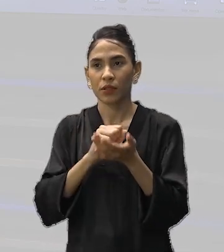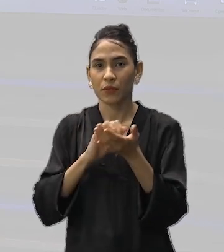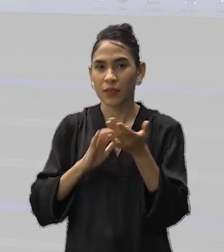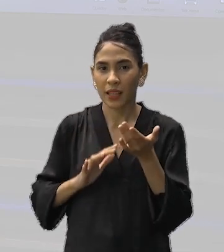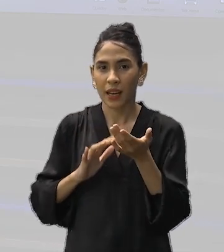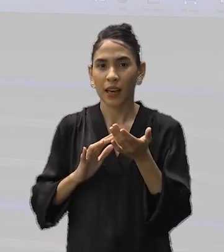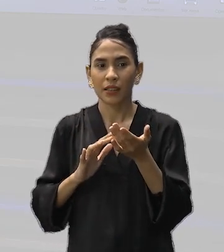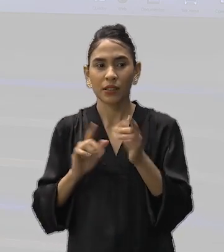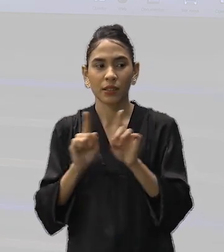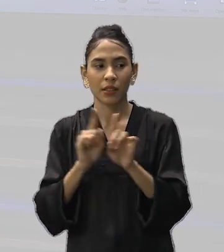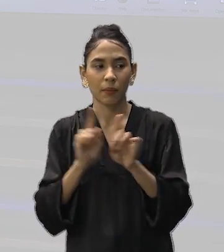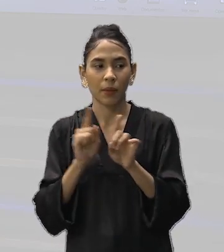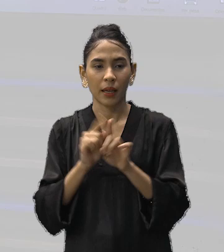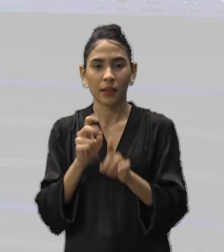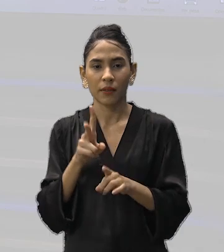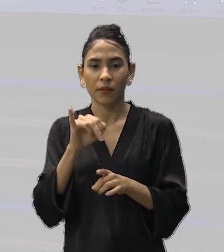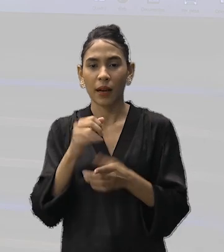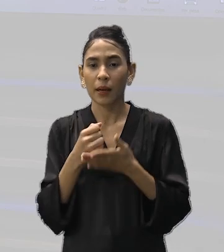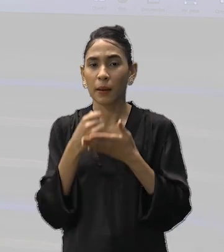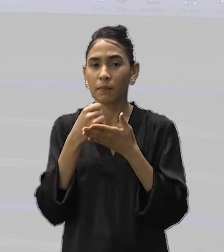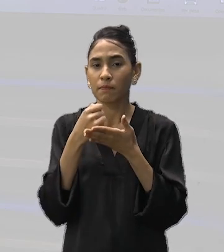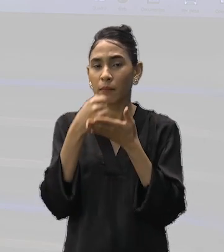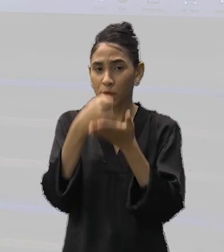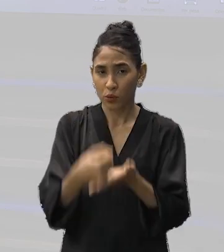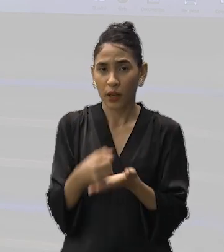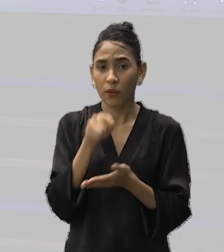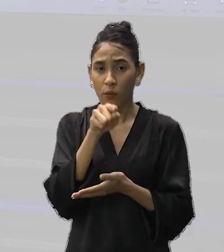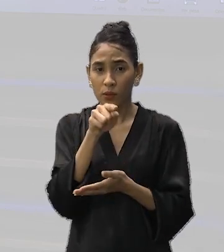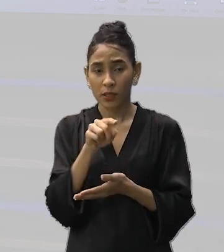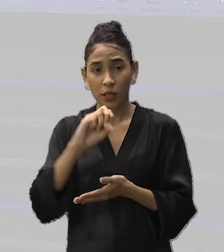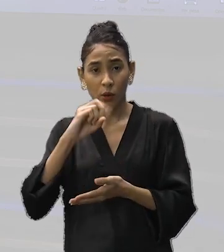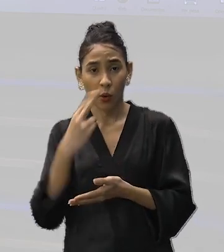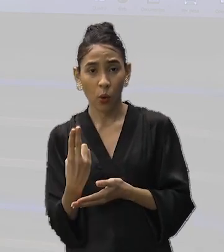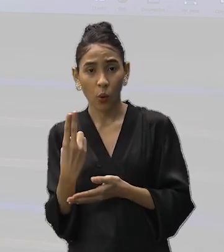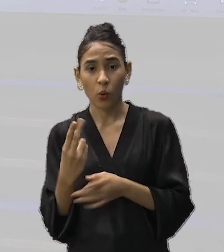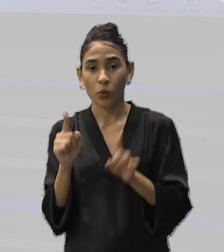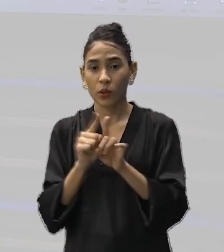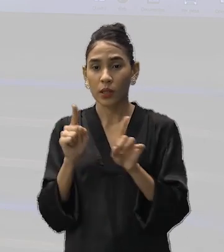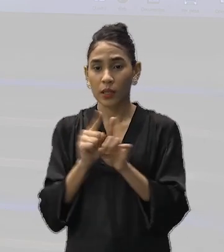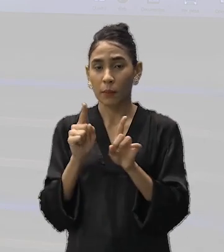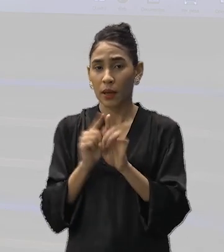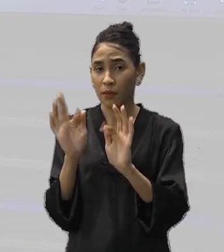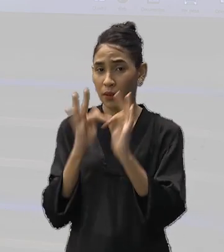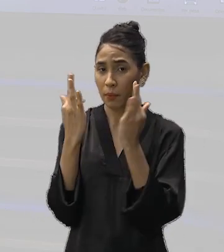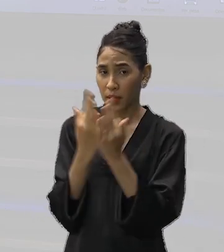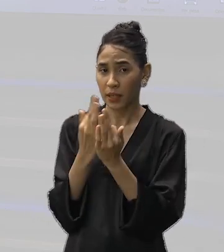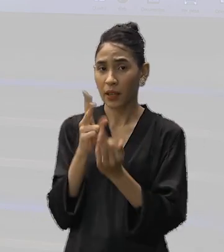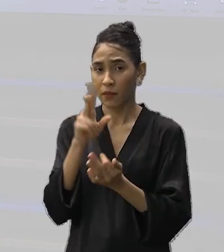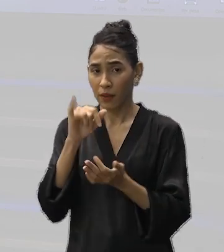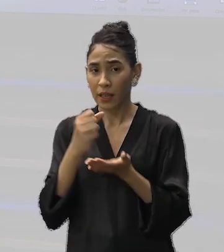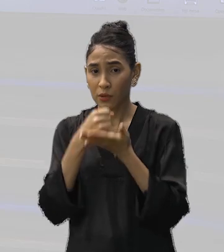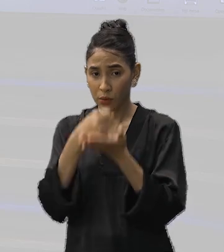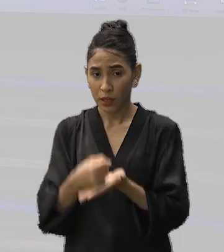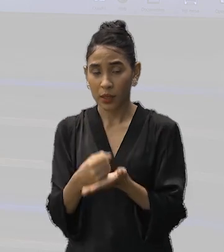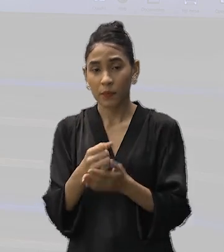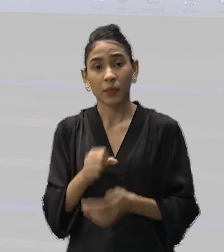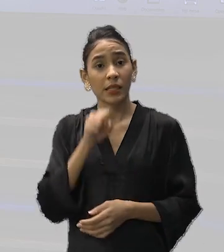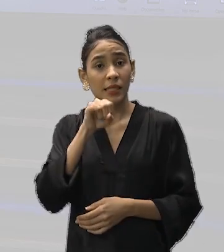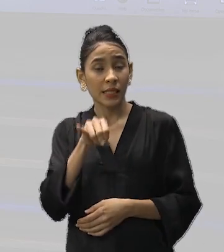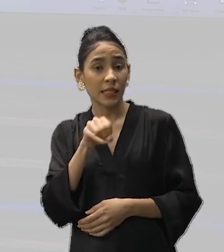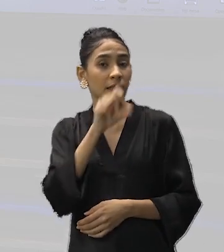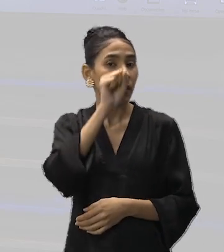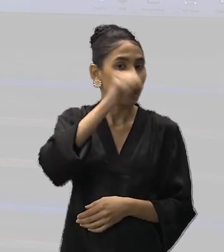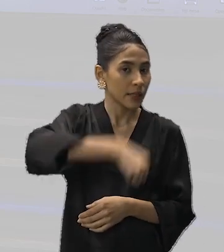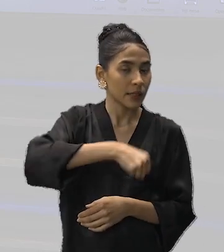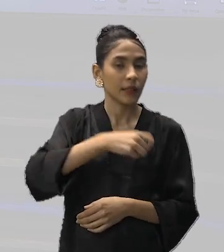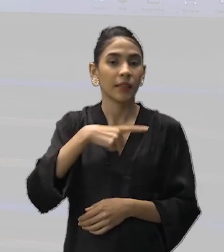ela vai trazer algum benefício, não somente para ti, mas para a tua família toda? Se sim, então ela tem,